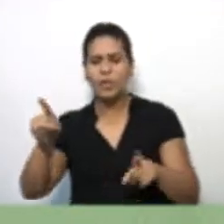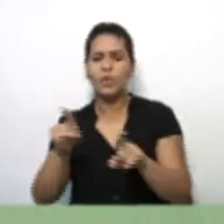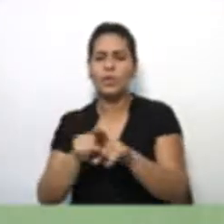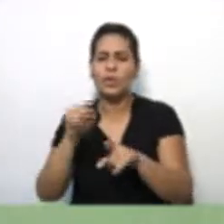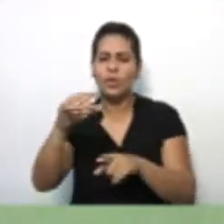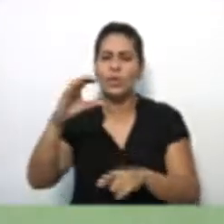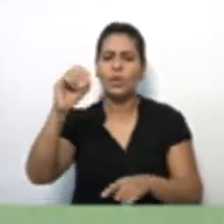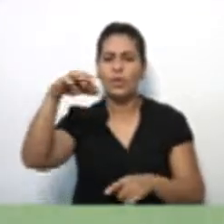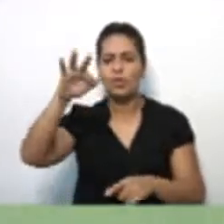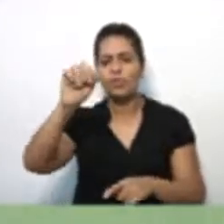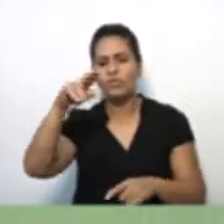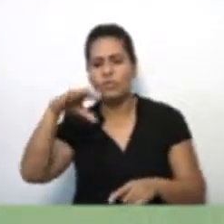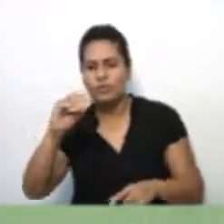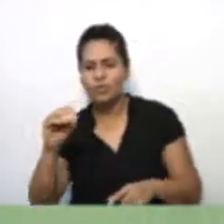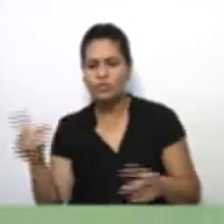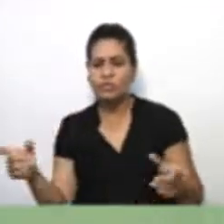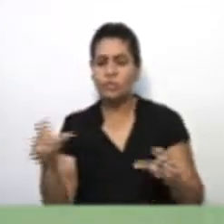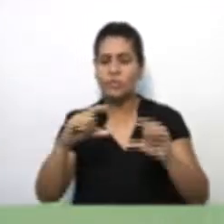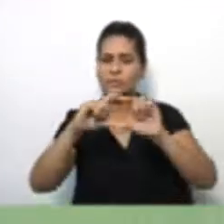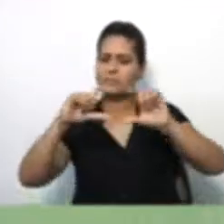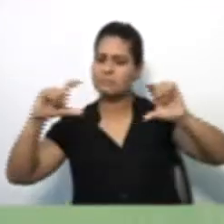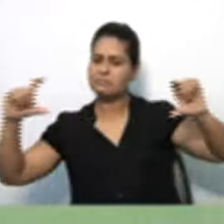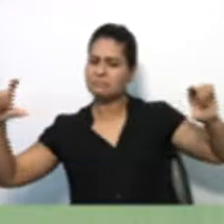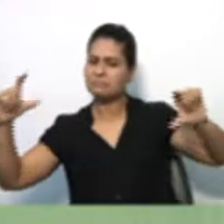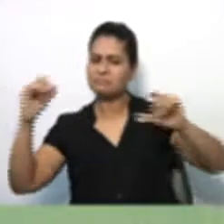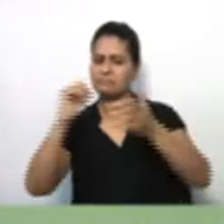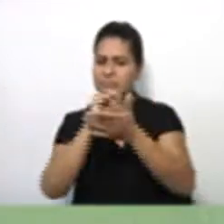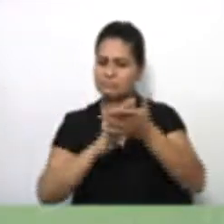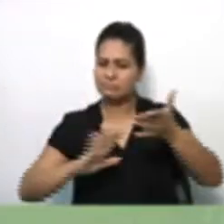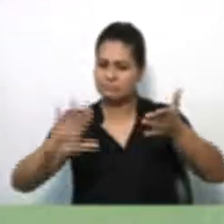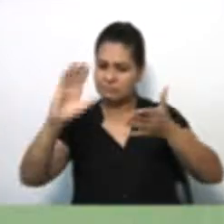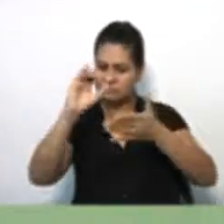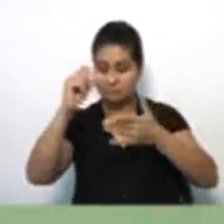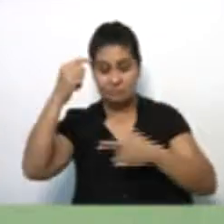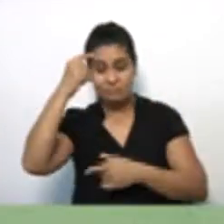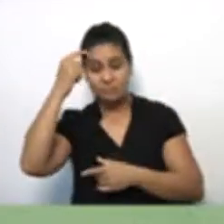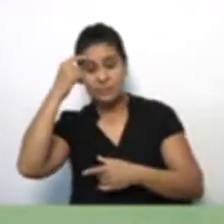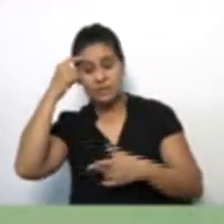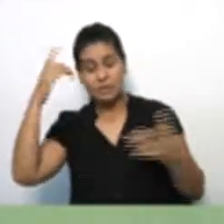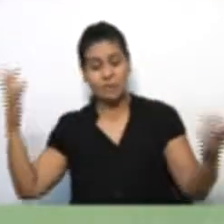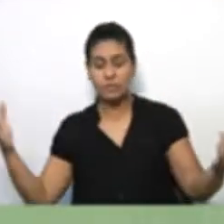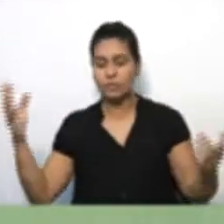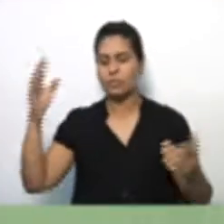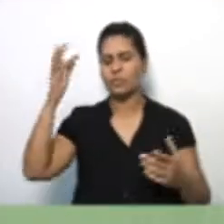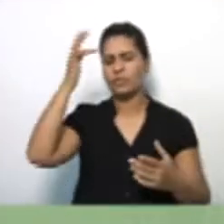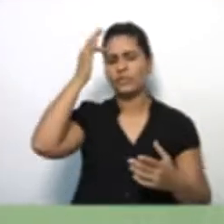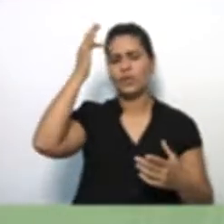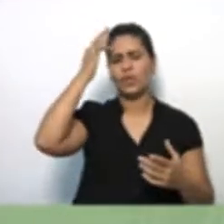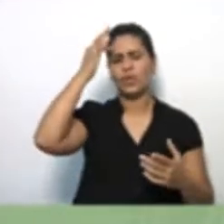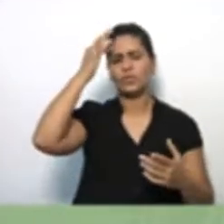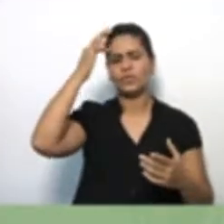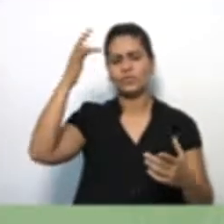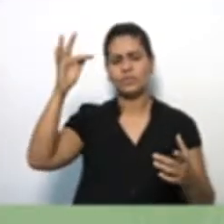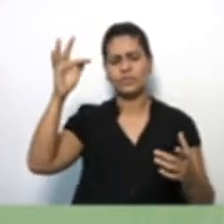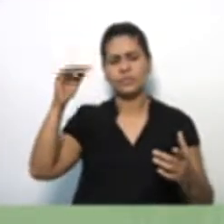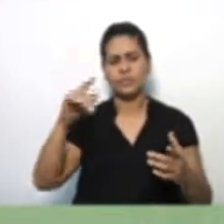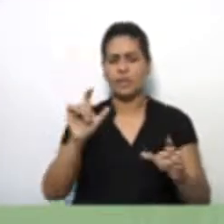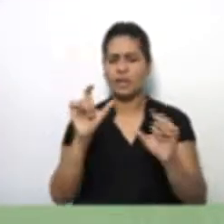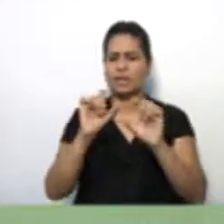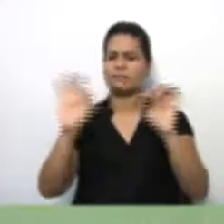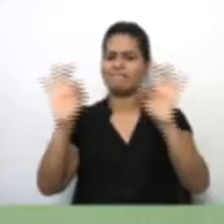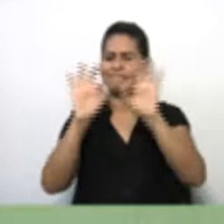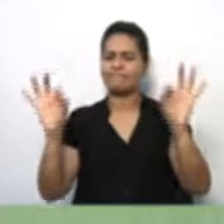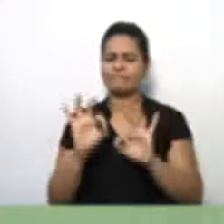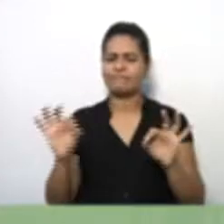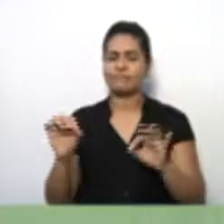aqui, ó, Aristóteles, Platão e Confúcio, tá? São grandes pensadores, grandes filósofos aí, eu trouxe até algumas frases dele aqui,